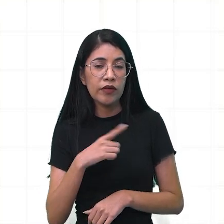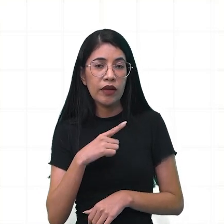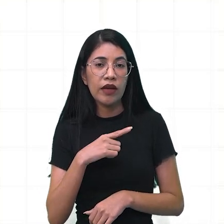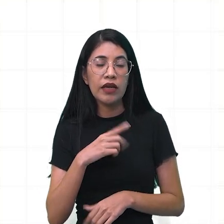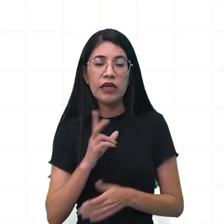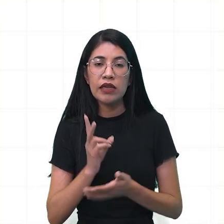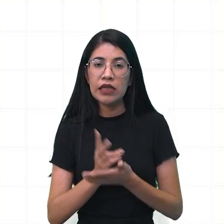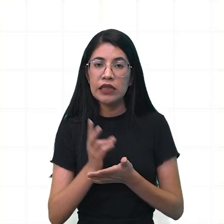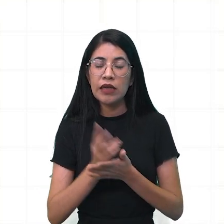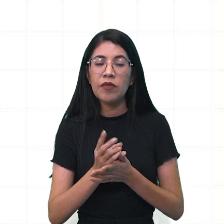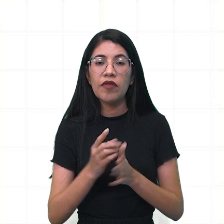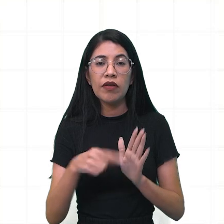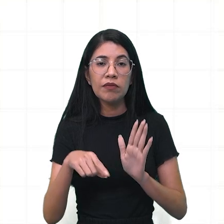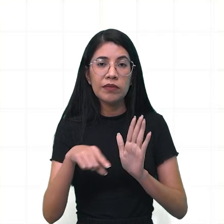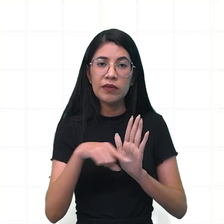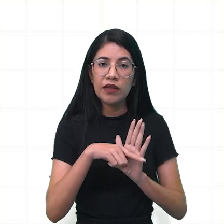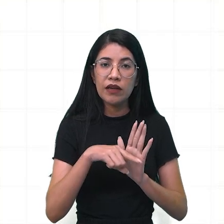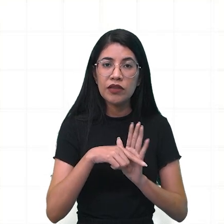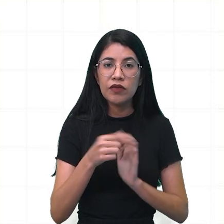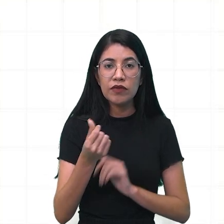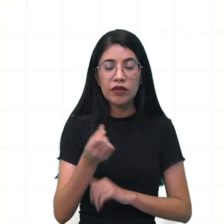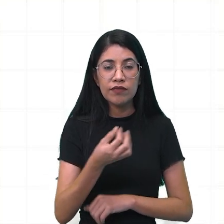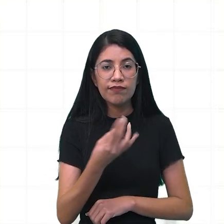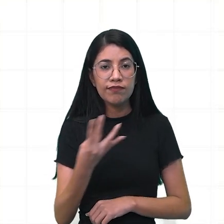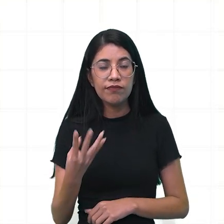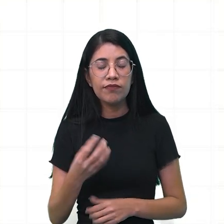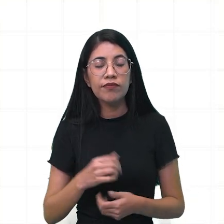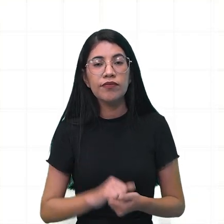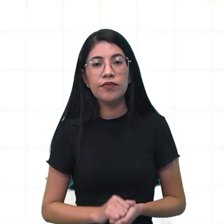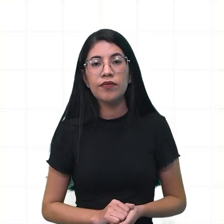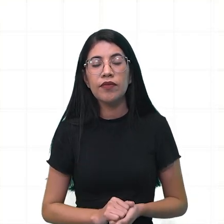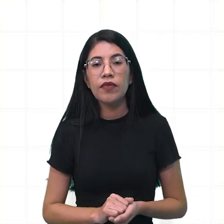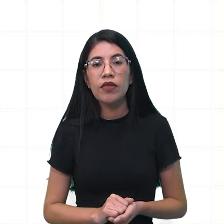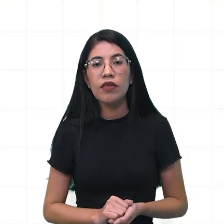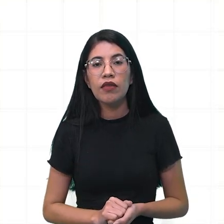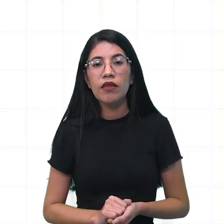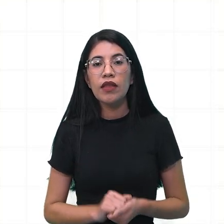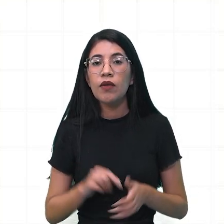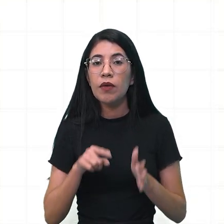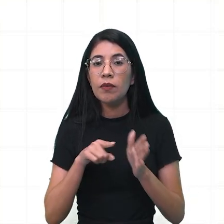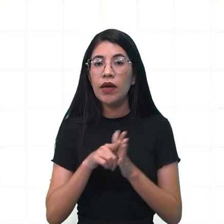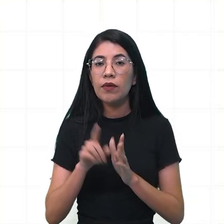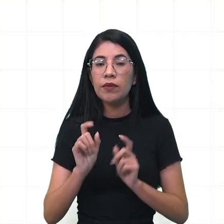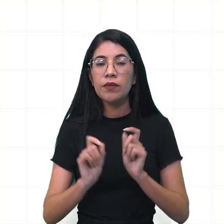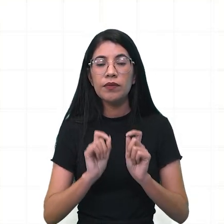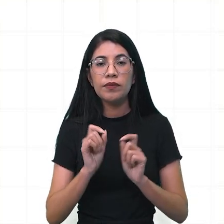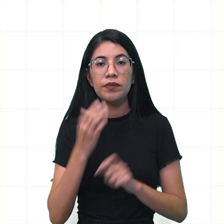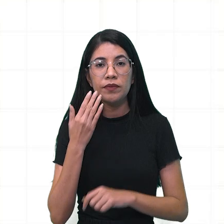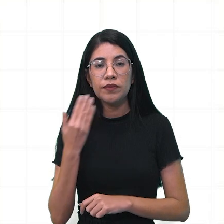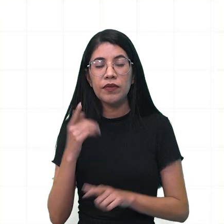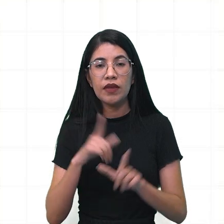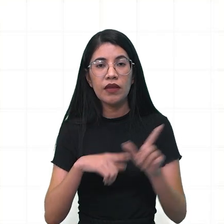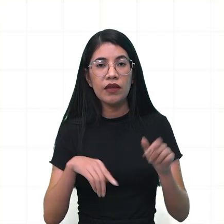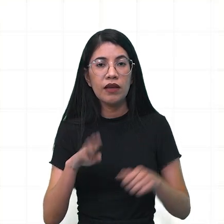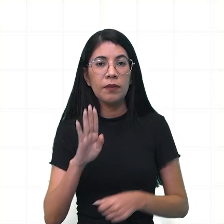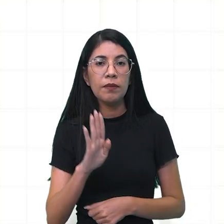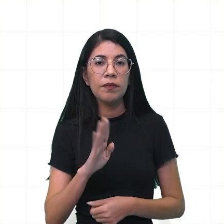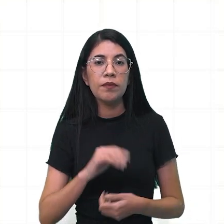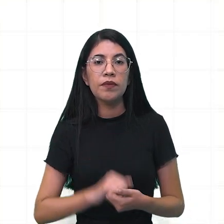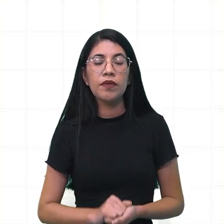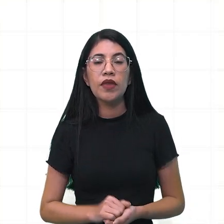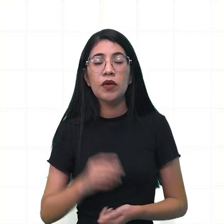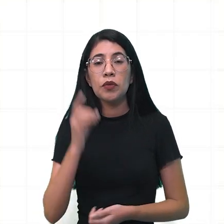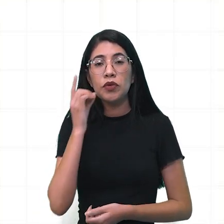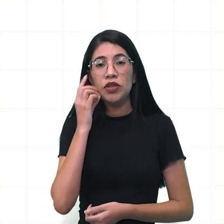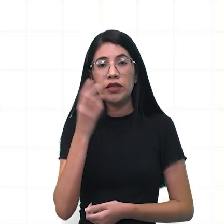sempre com o saldo negativo Tá certo Olha a pergunta aqui na letra B né no